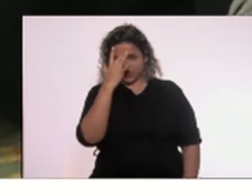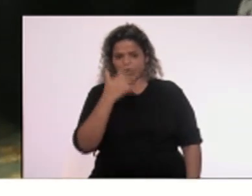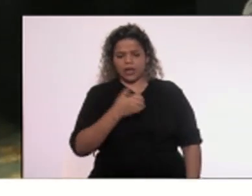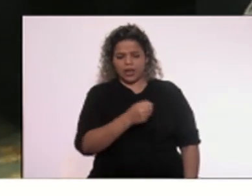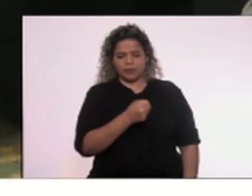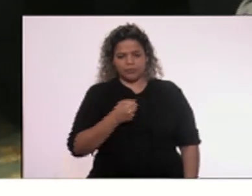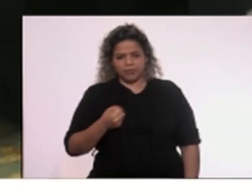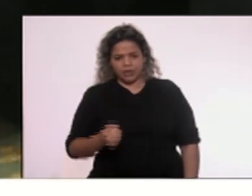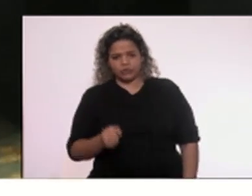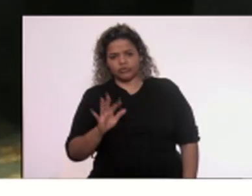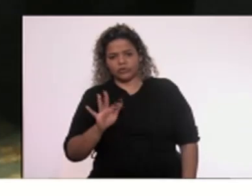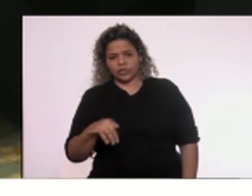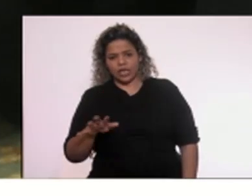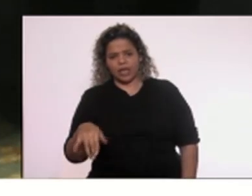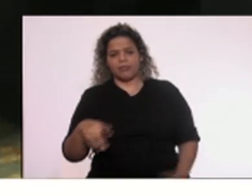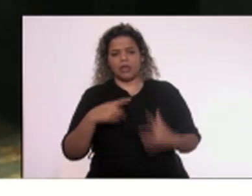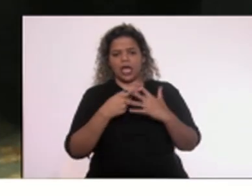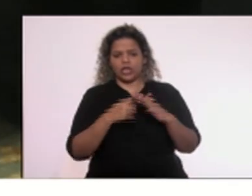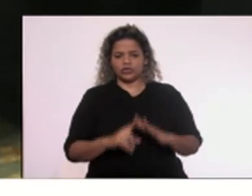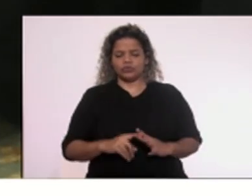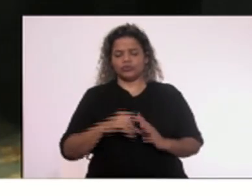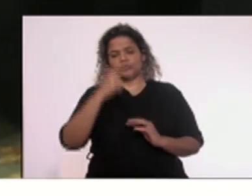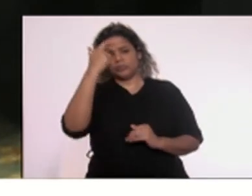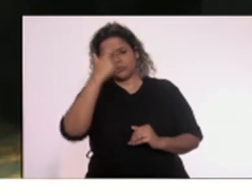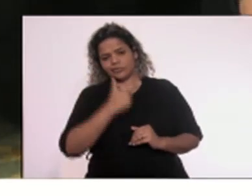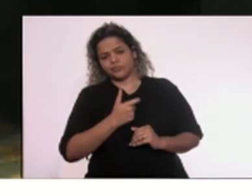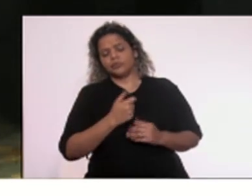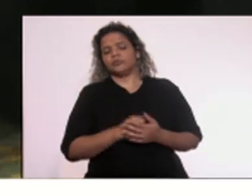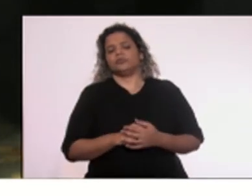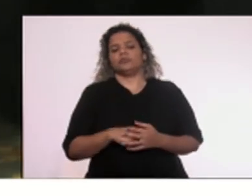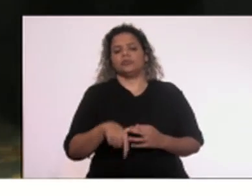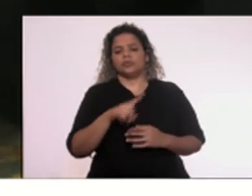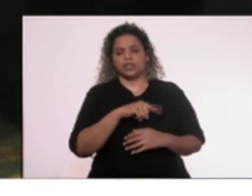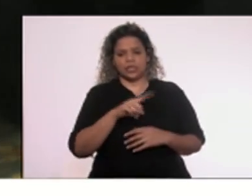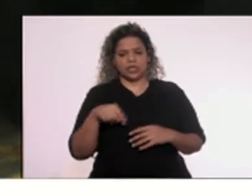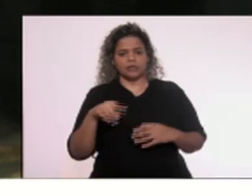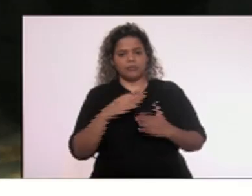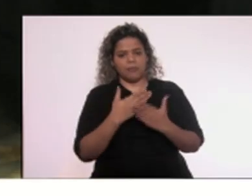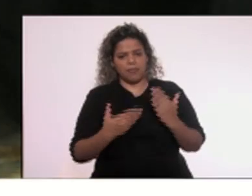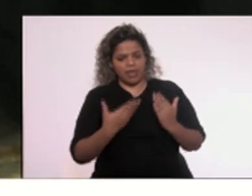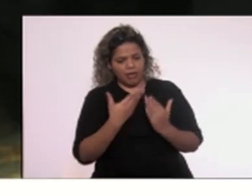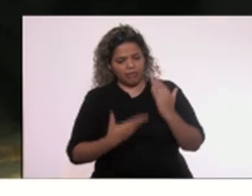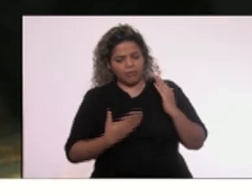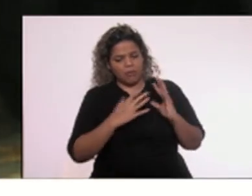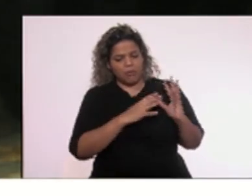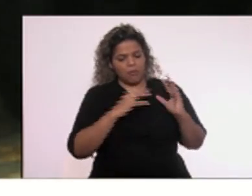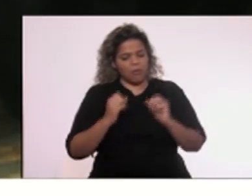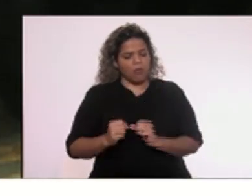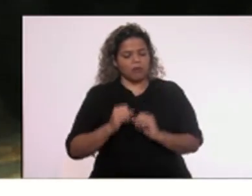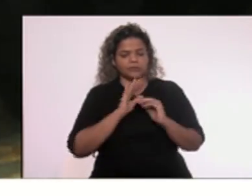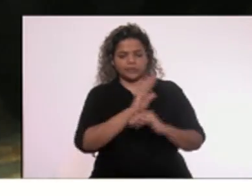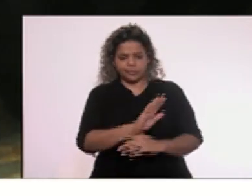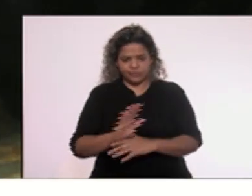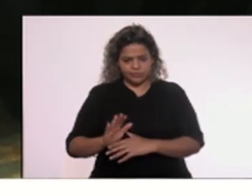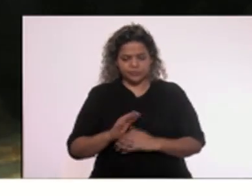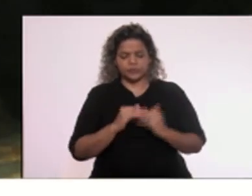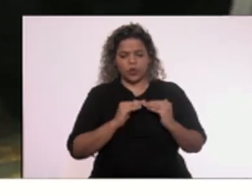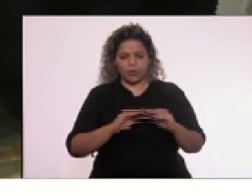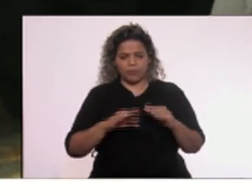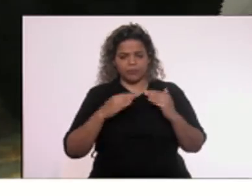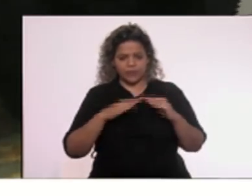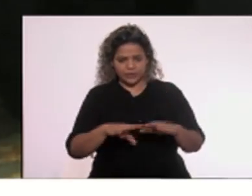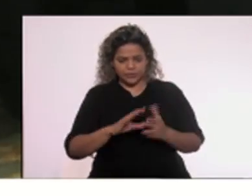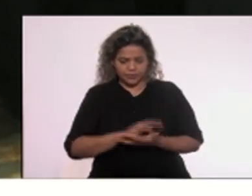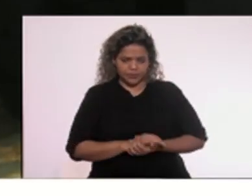encaminhando para um termo de ajuste de conduta, para que essas perdas possam ser compensadas.